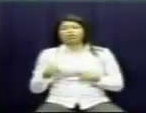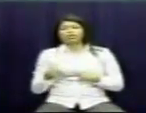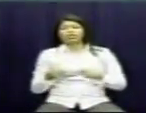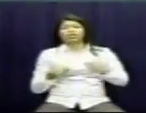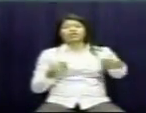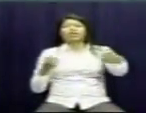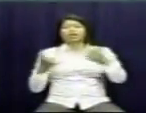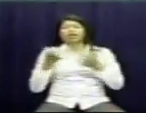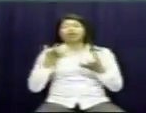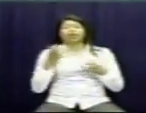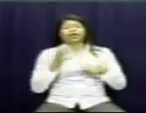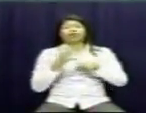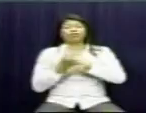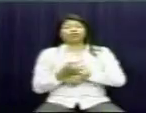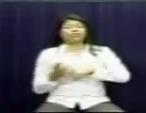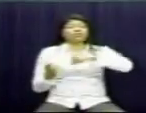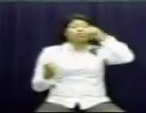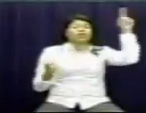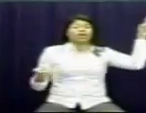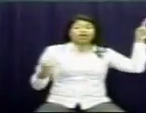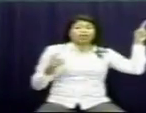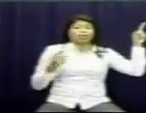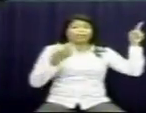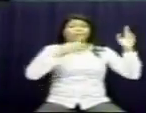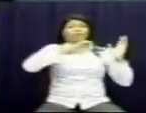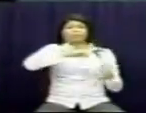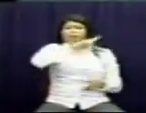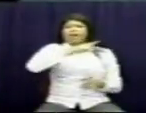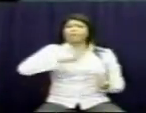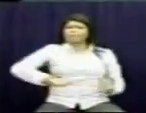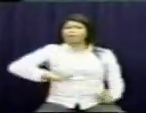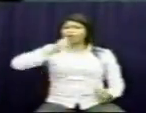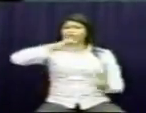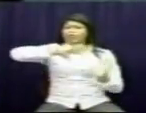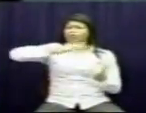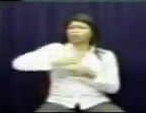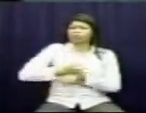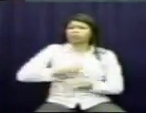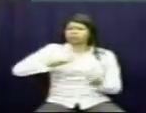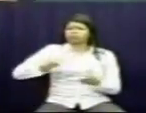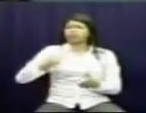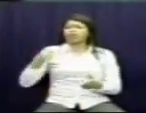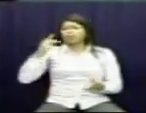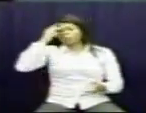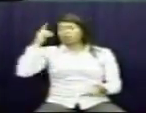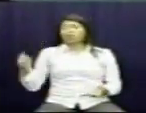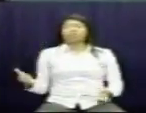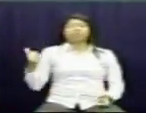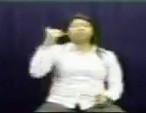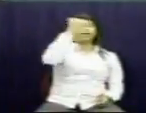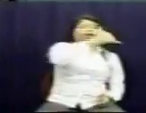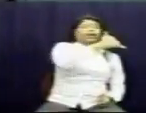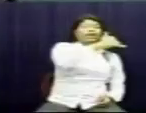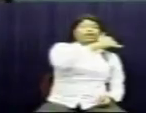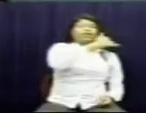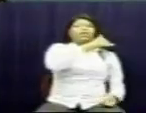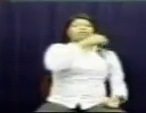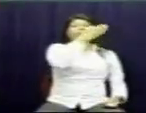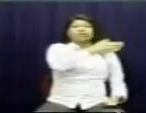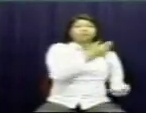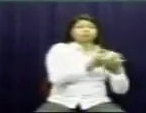Portanto, a regra da revalidação, ela é uma regra para qualquer cidadão, brasileiro ou